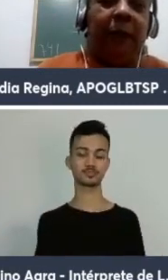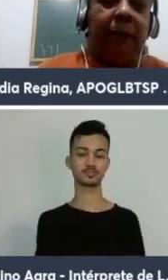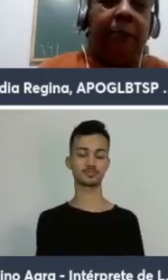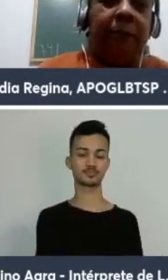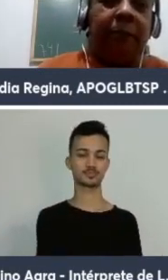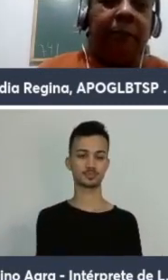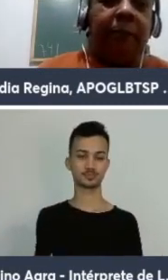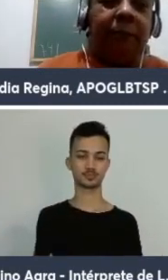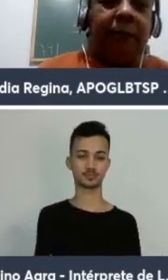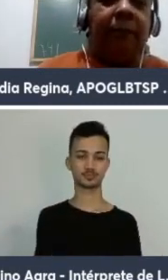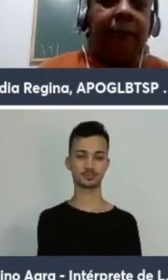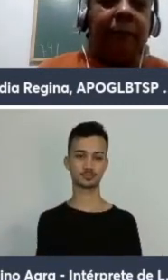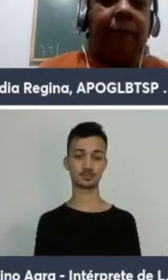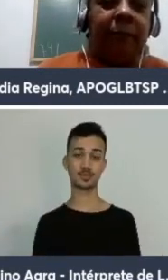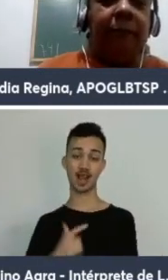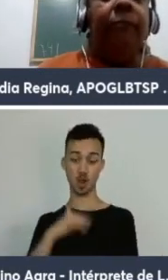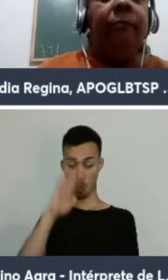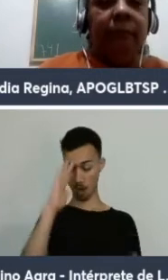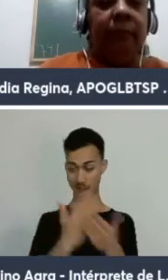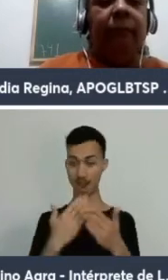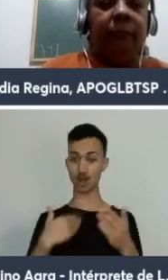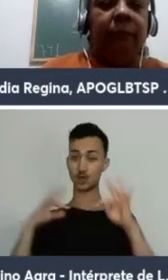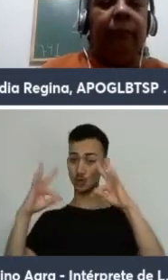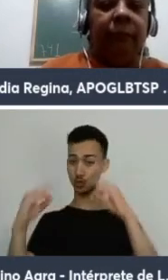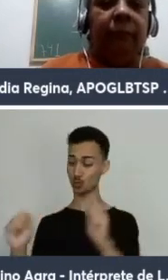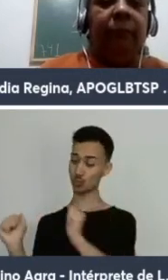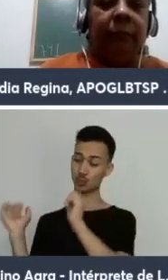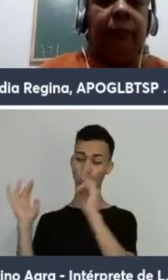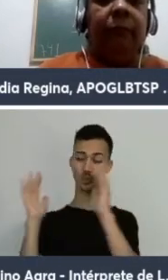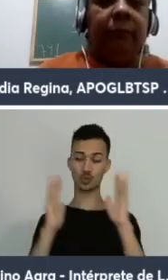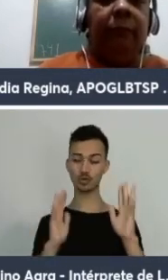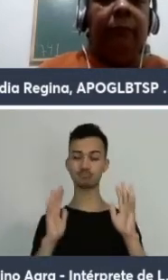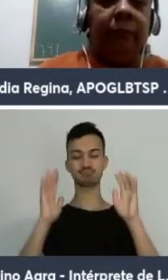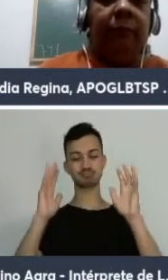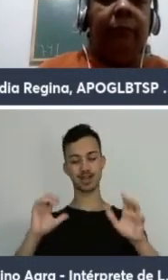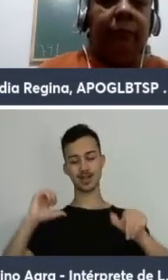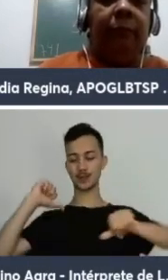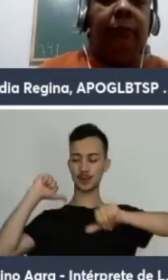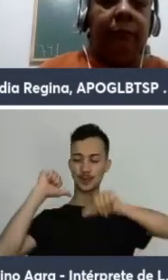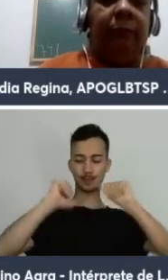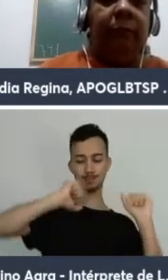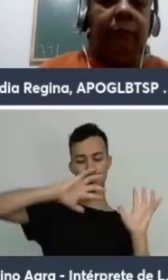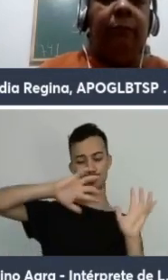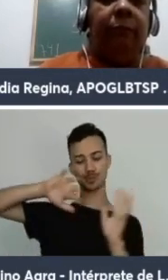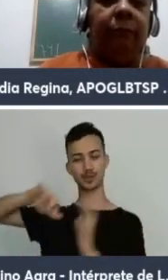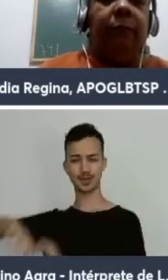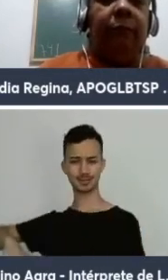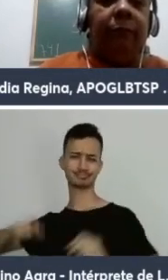na atemporalidade das coisas, na impermanência, então acho que é um rito de passagem.